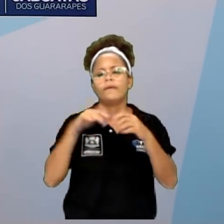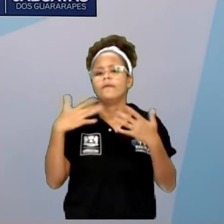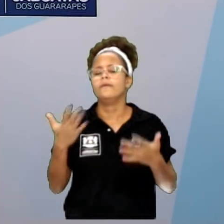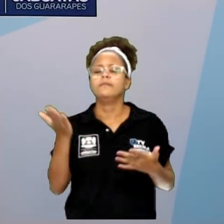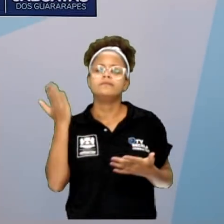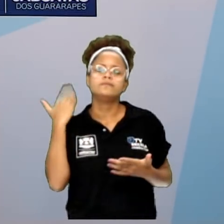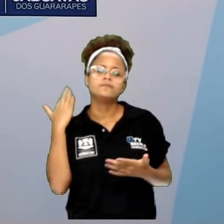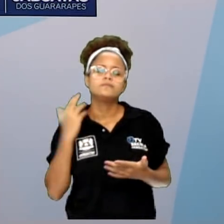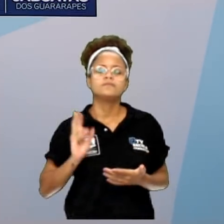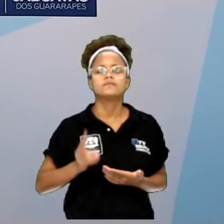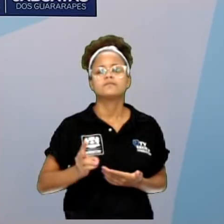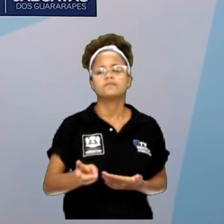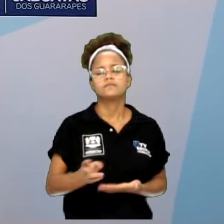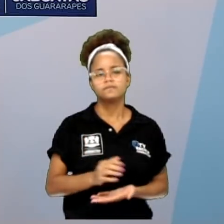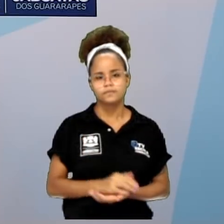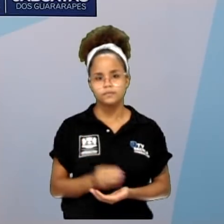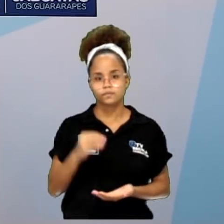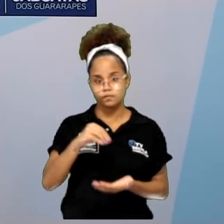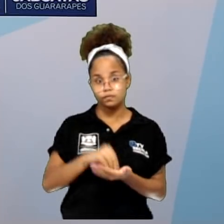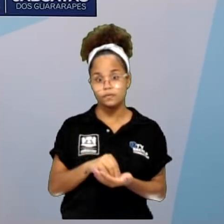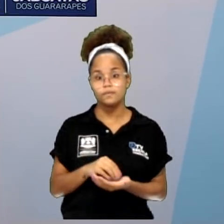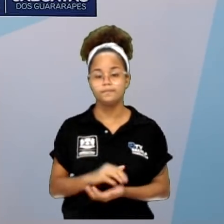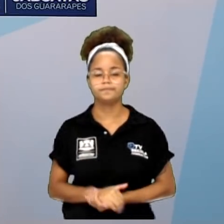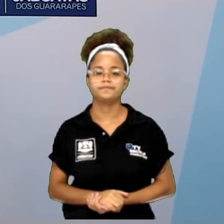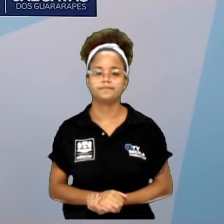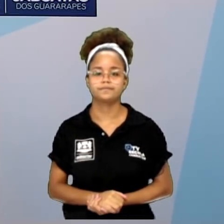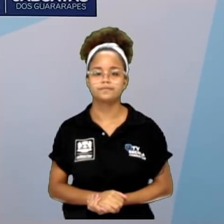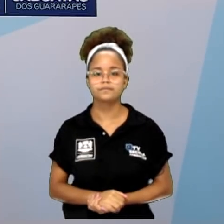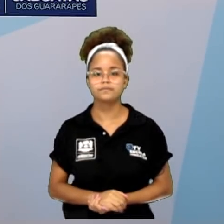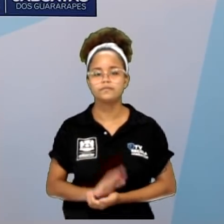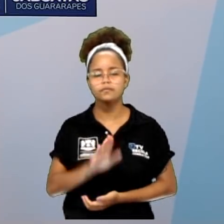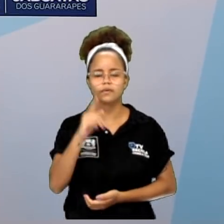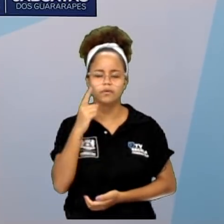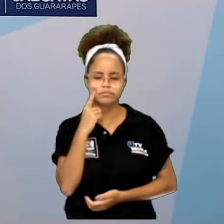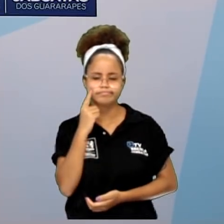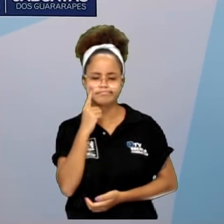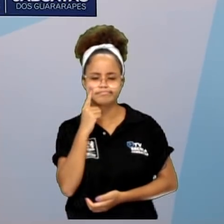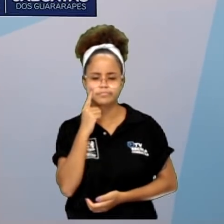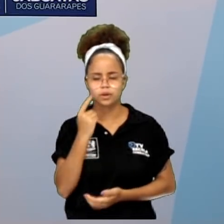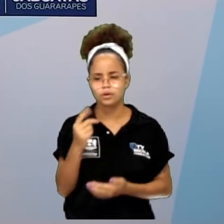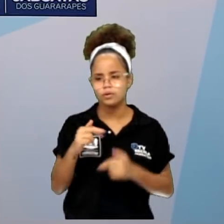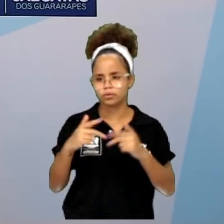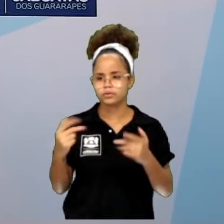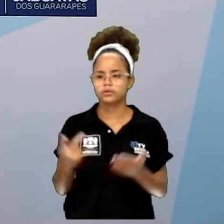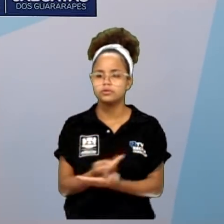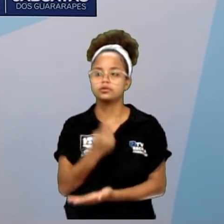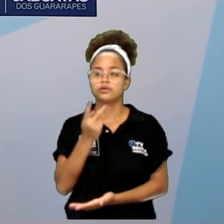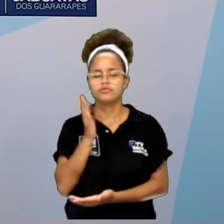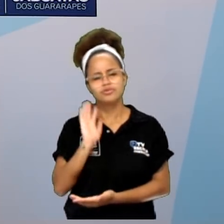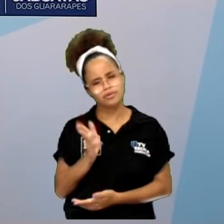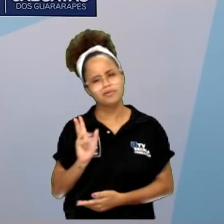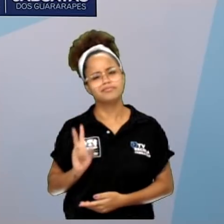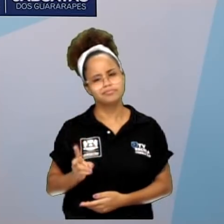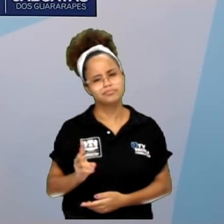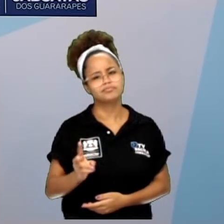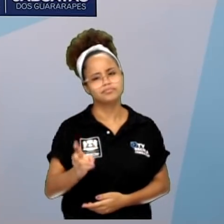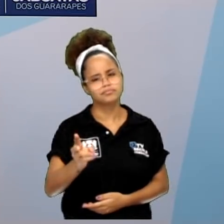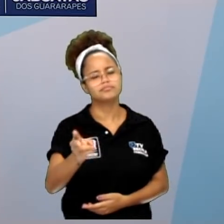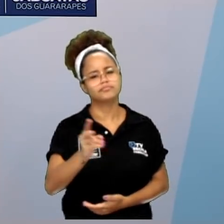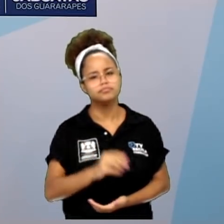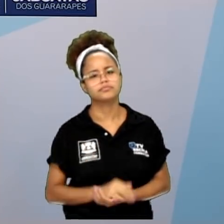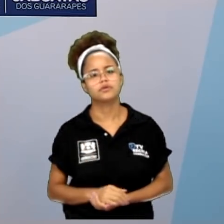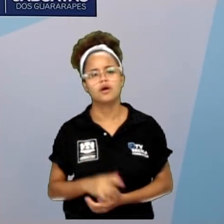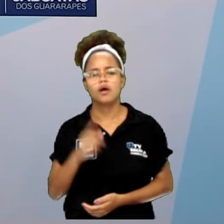contínuo, né? Que ele coloca aqui pra gente. É quando você vê uma ação que ela é recorrente. Então, quando eu leio